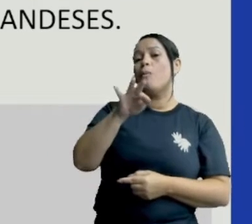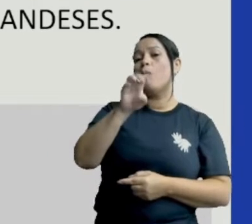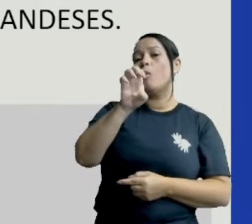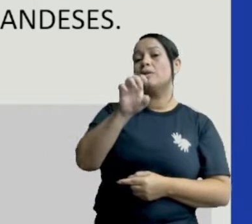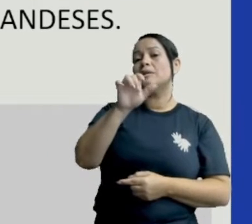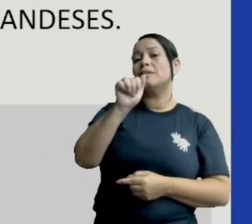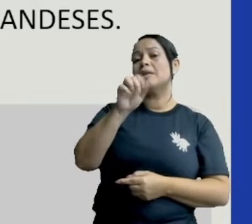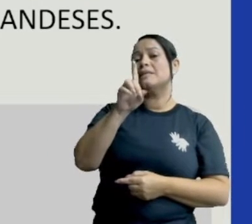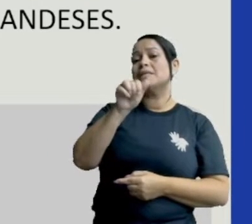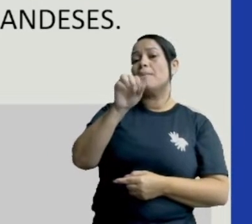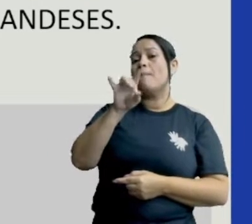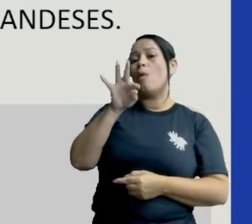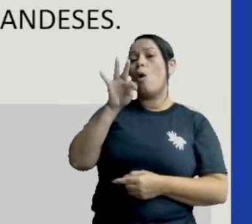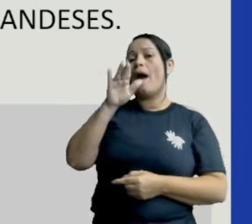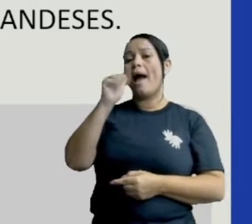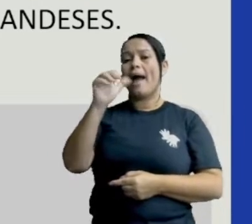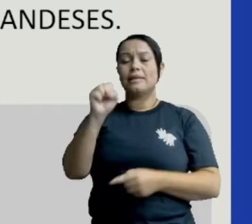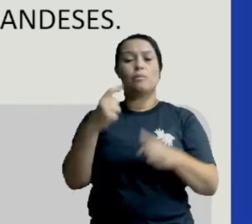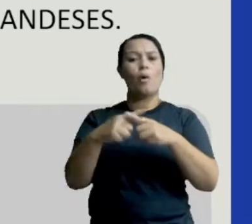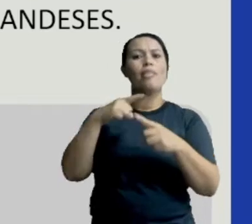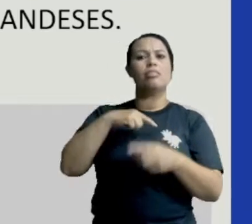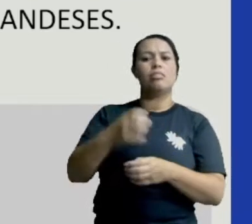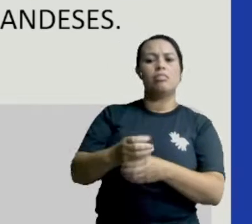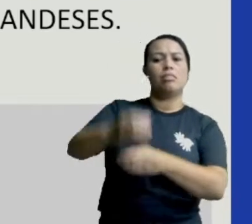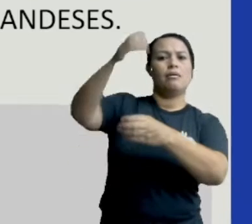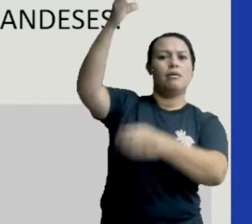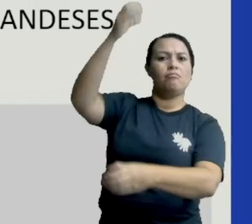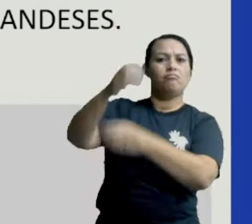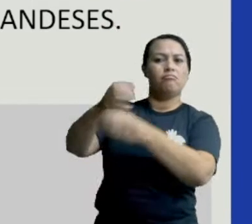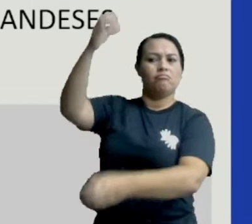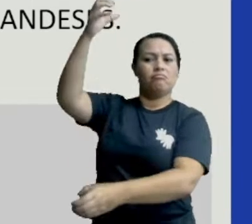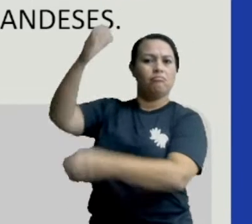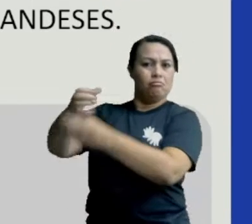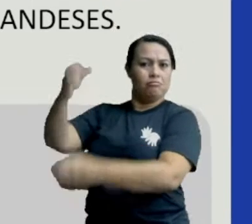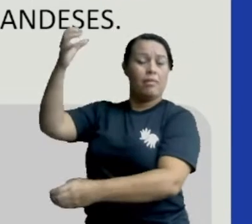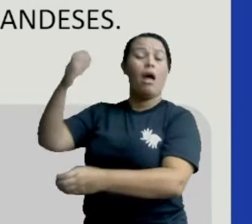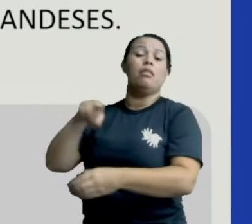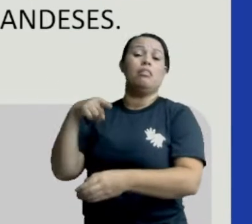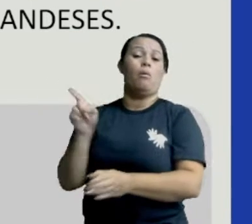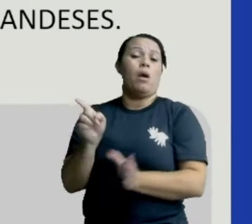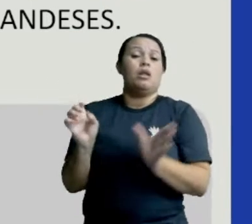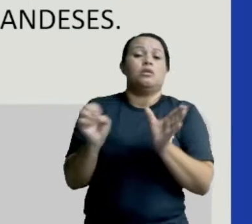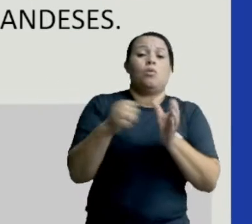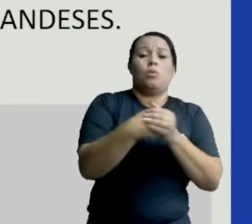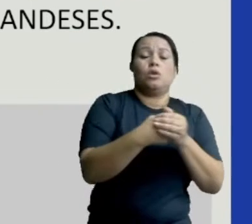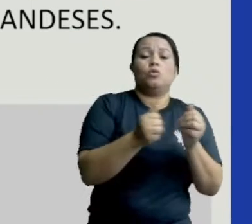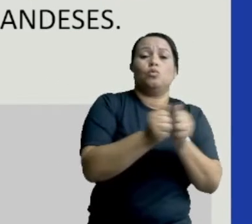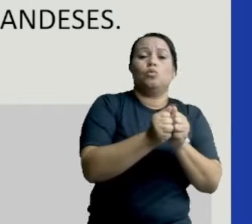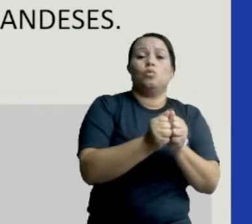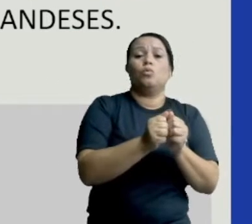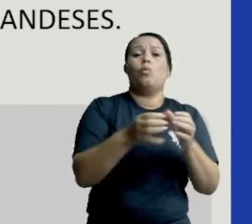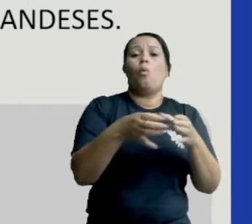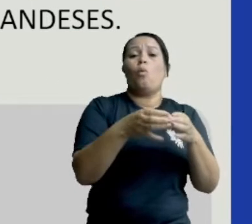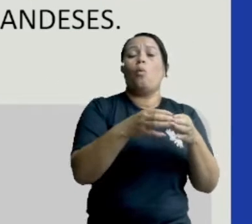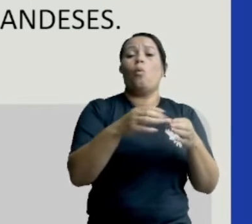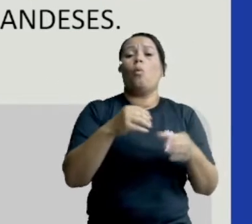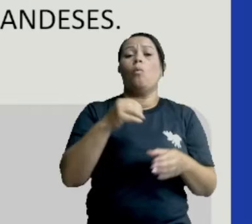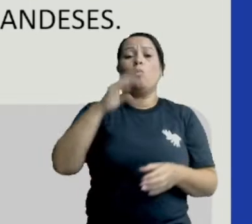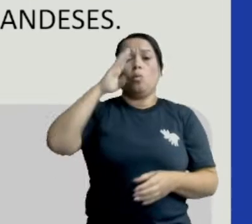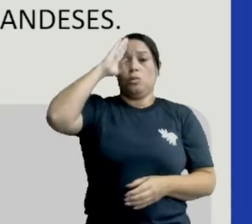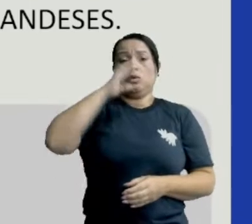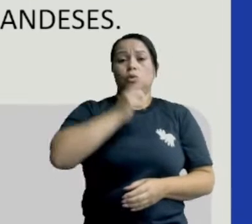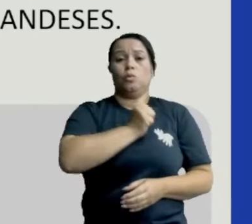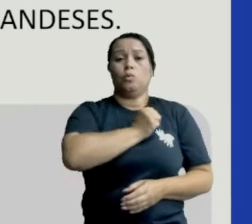suas encostas imenso tabocal. Refugiado no monte com seus soldados, João